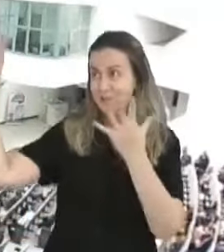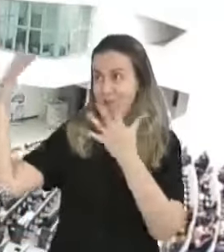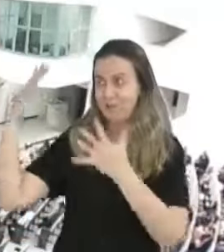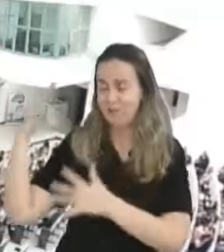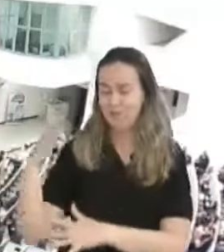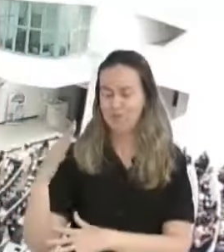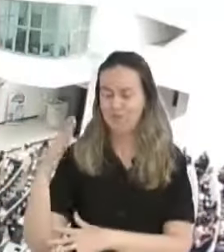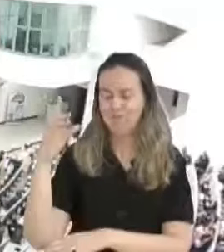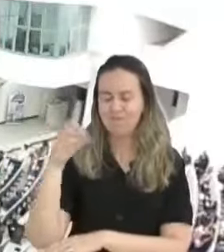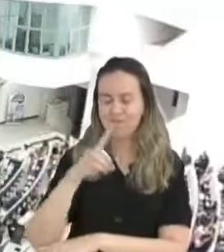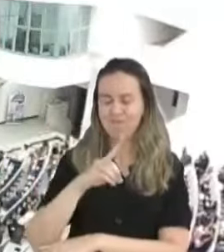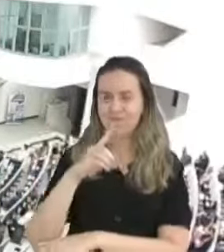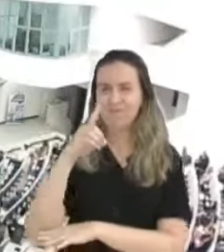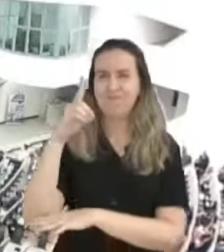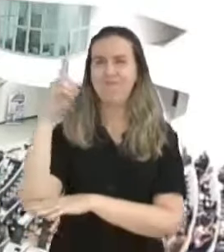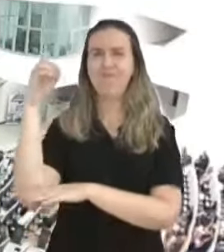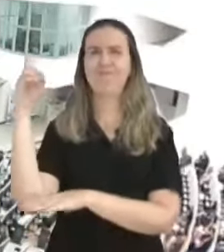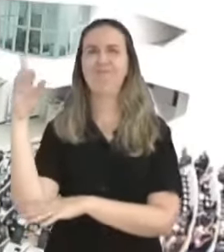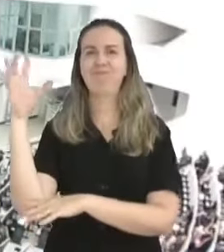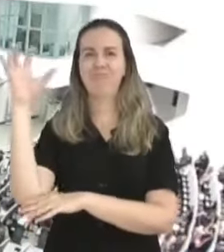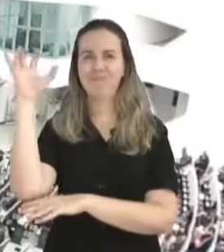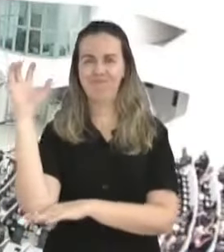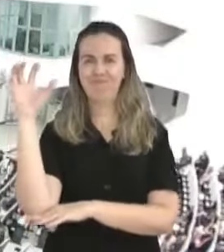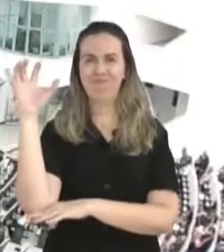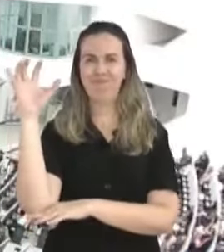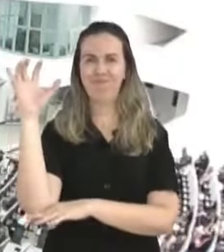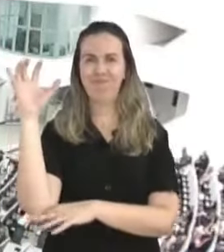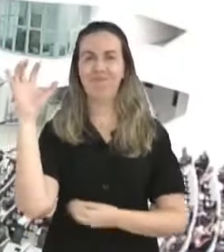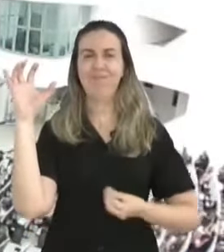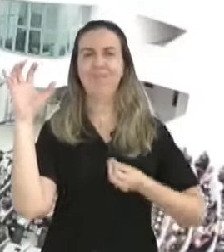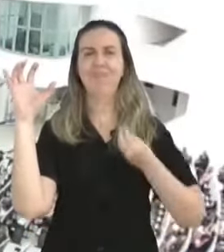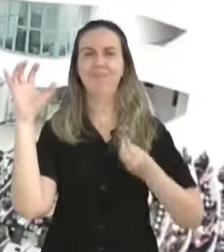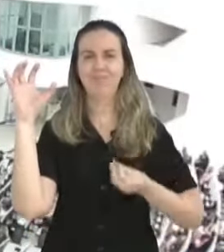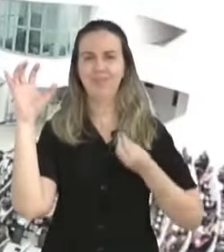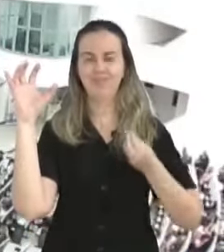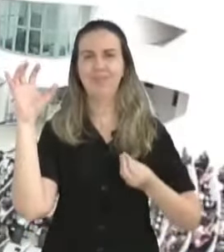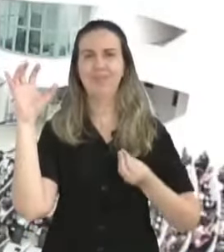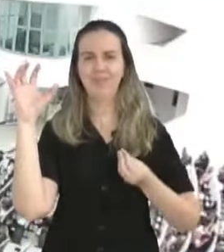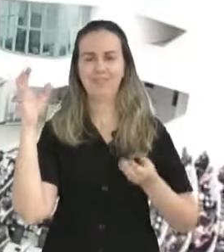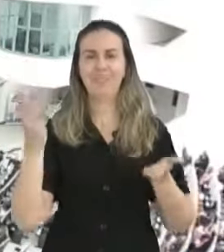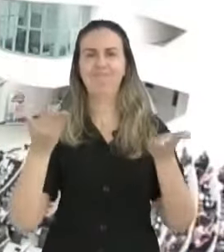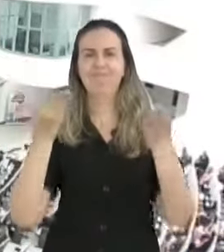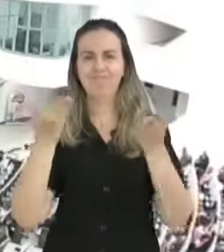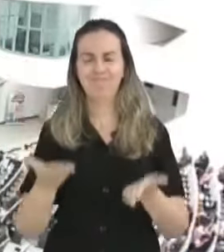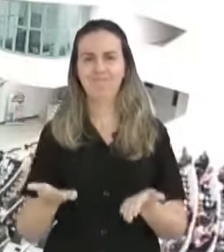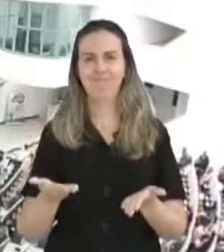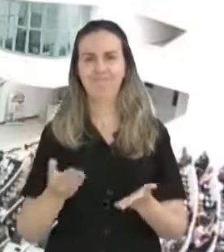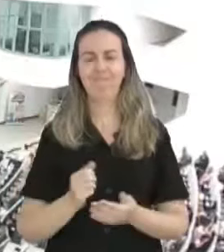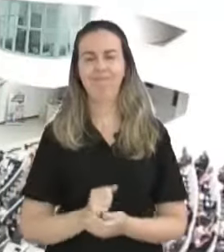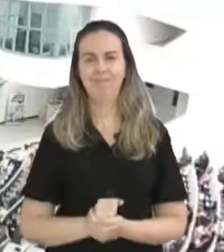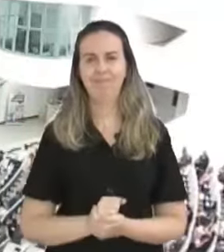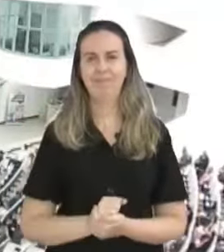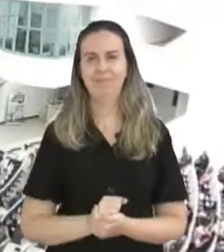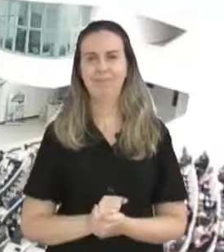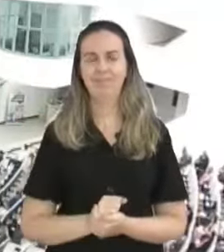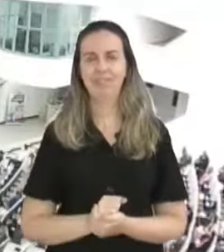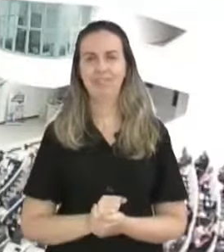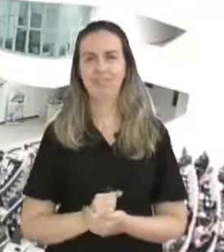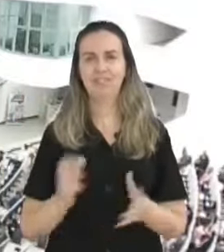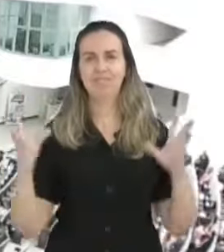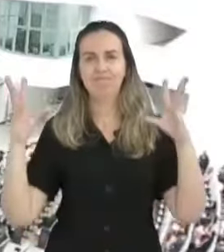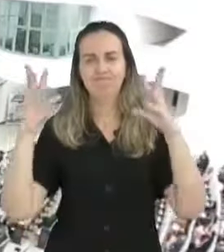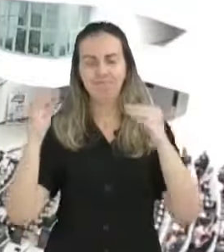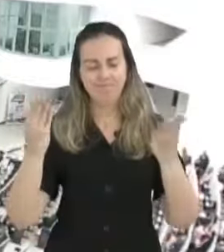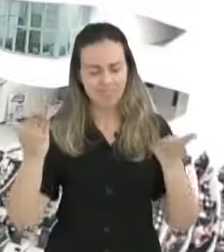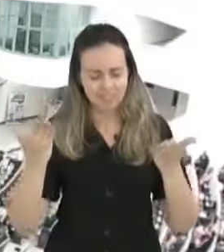surgir e você vai poder sair daqui esta noite dizendo como o patriarca Jó, no capítulo 29